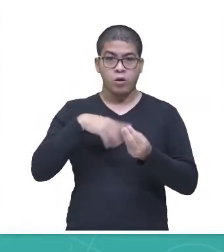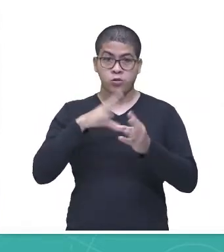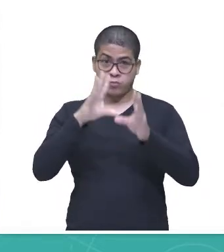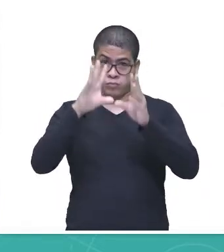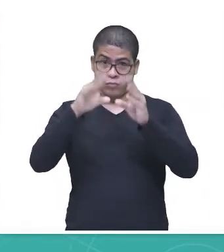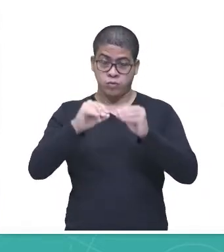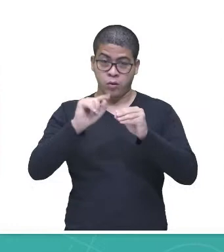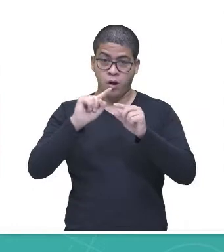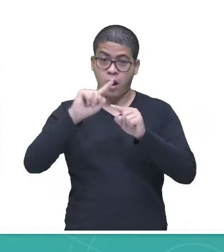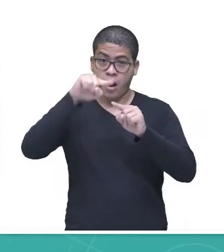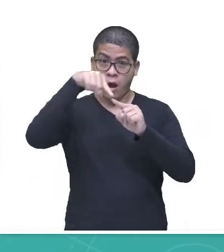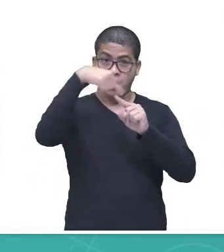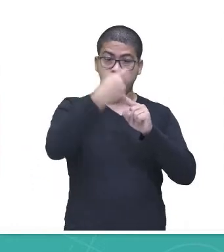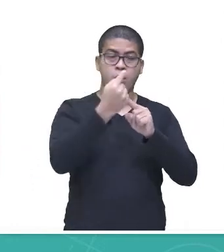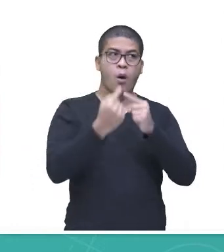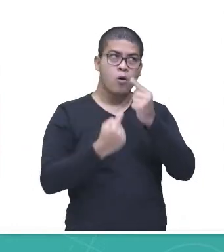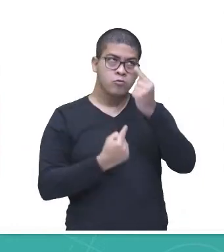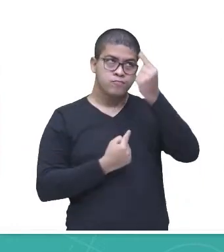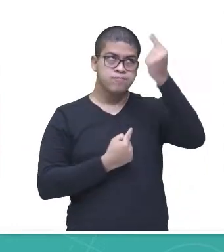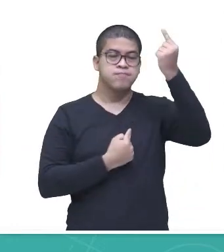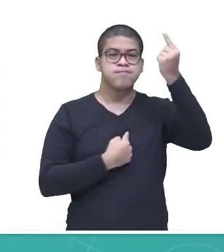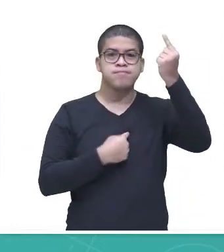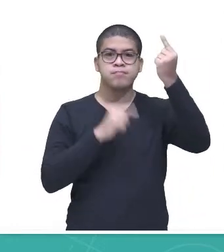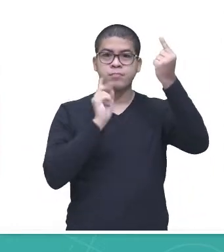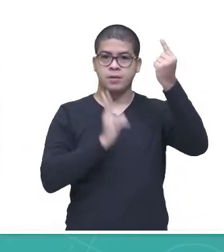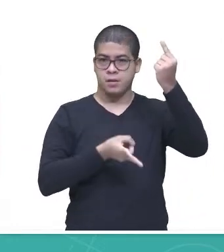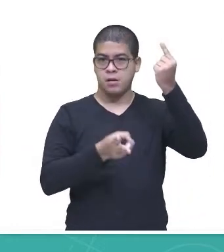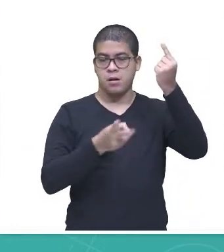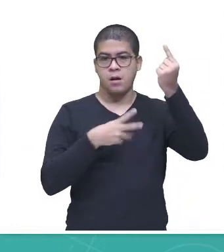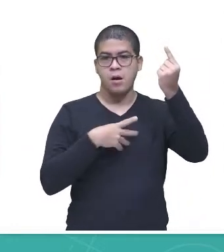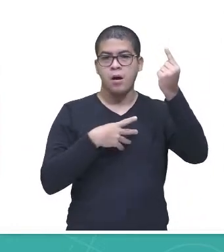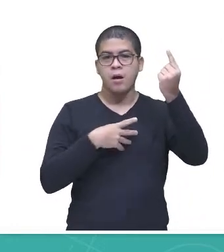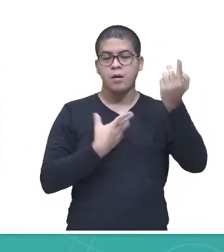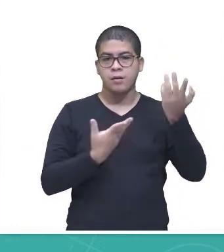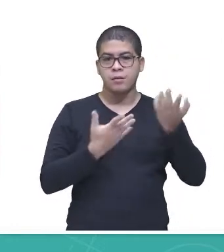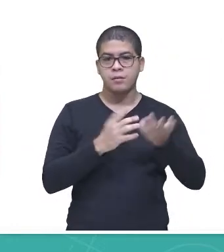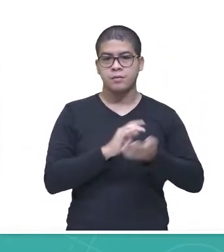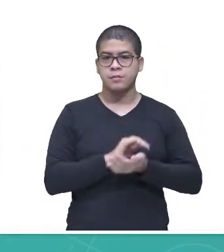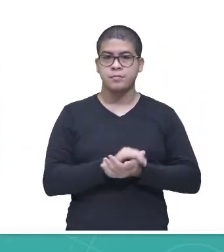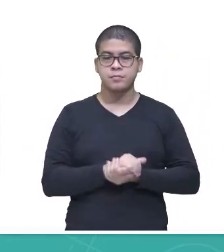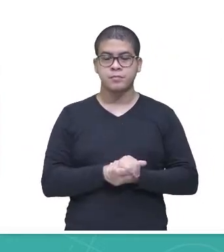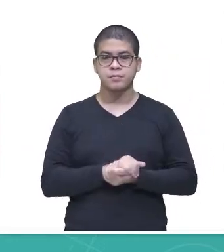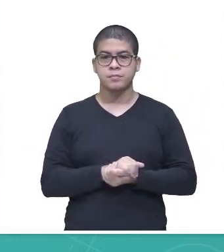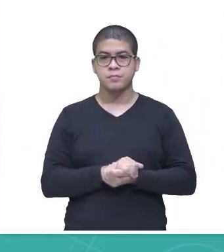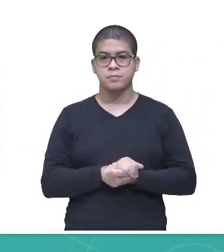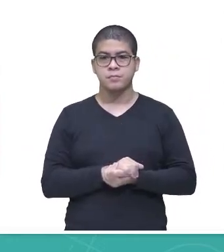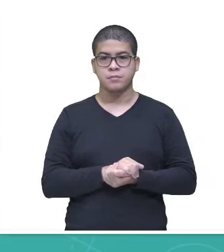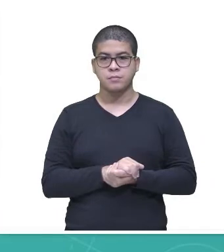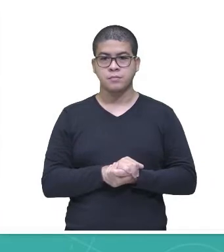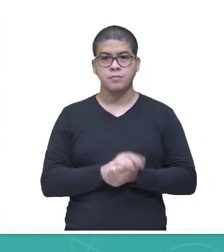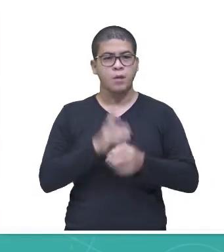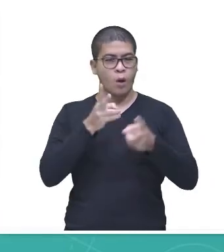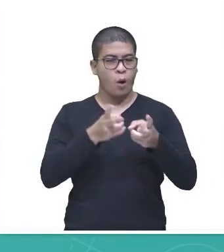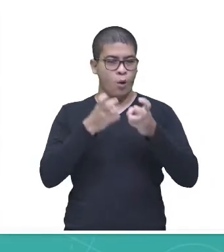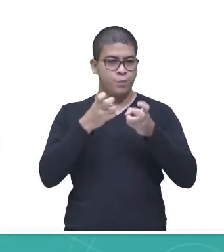dos minutos e adicionamos um grau na casa dos graus. Observe.